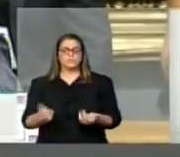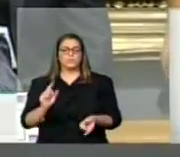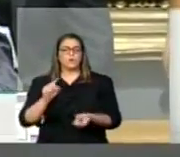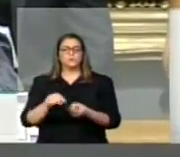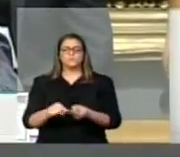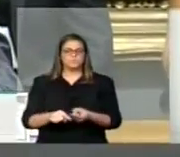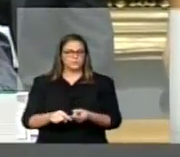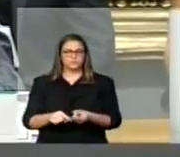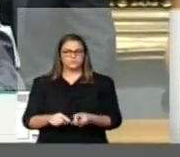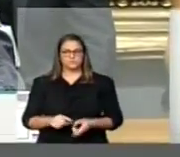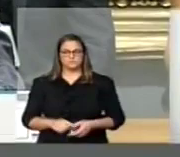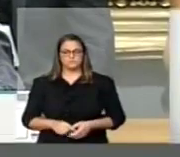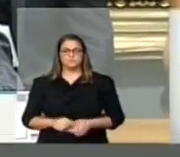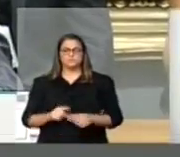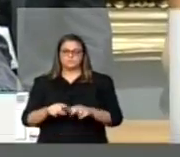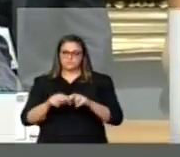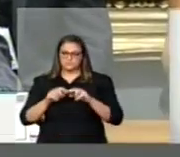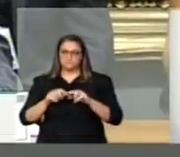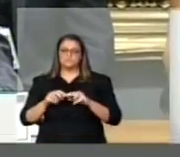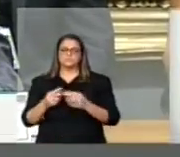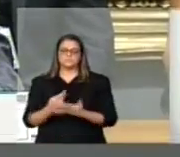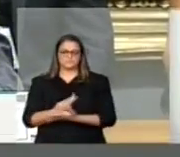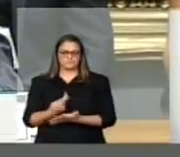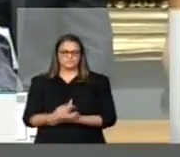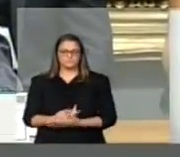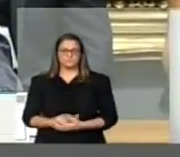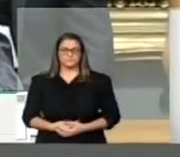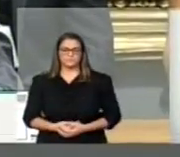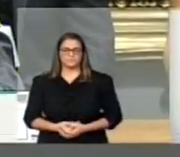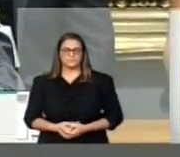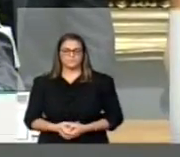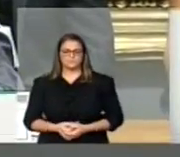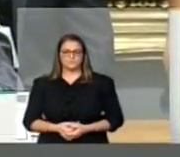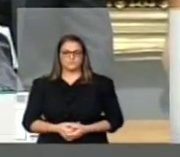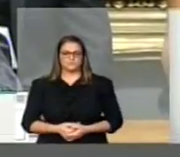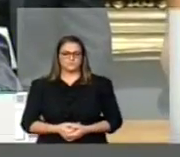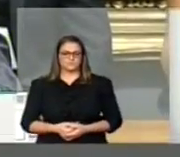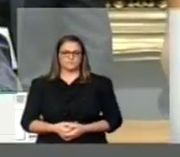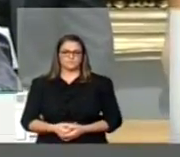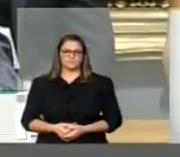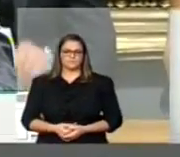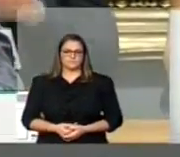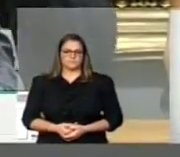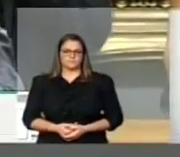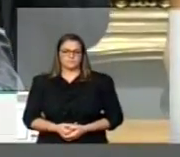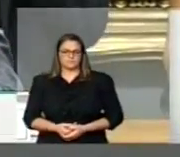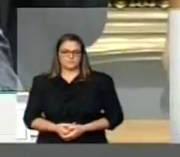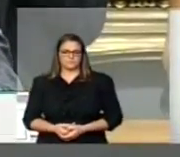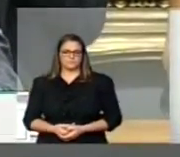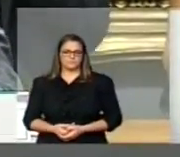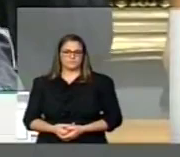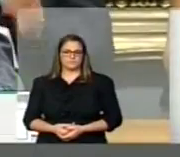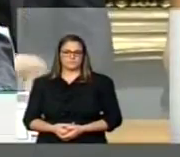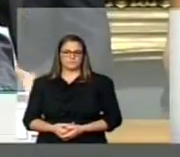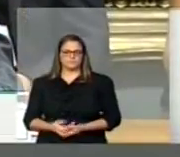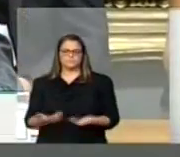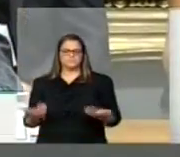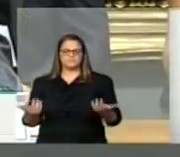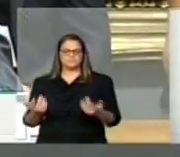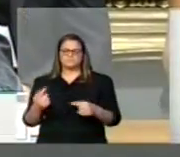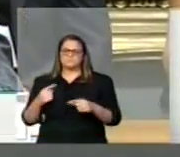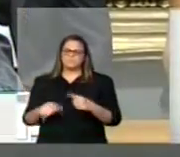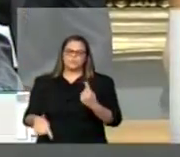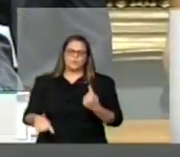obtido a atribuída. Não prospera a alegação de que ainda não existe